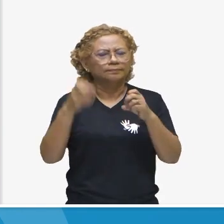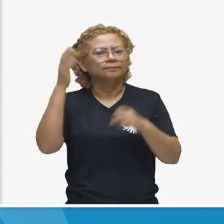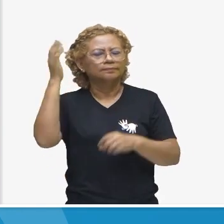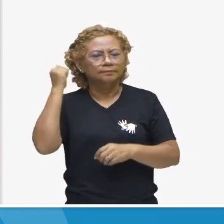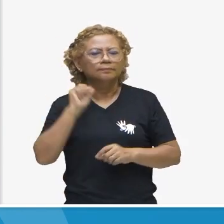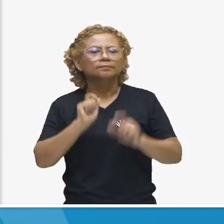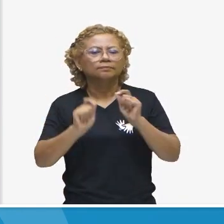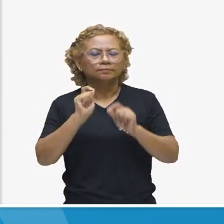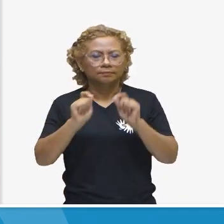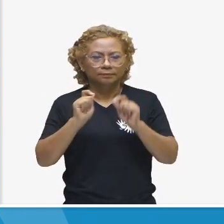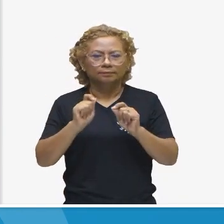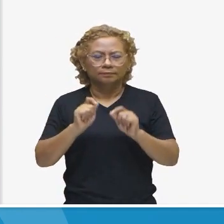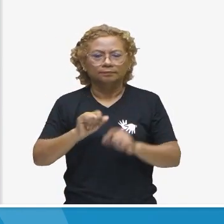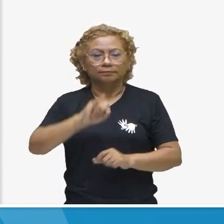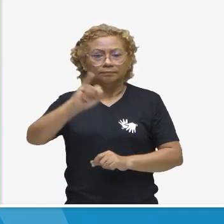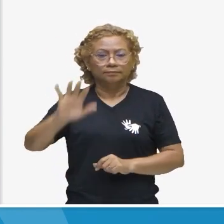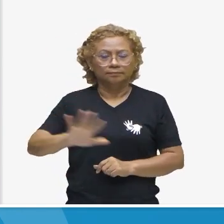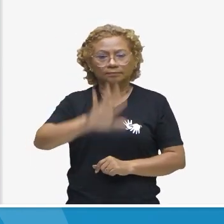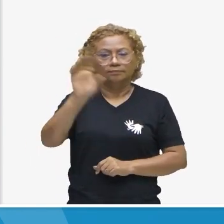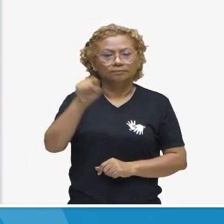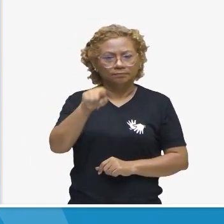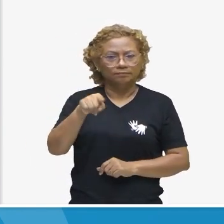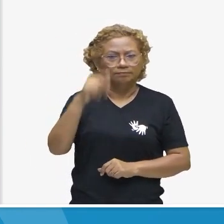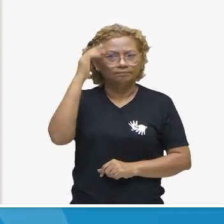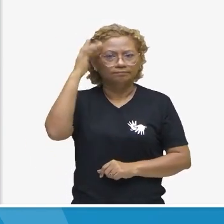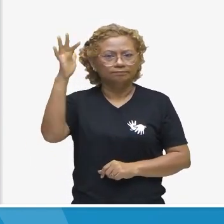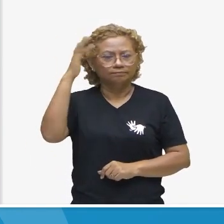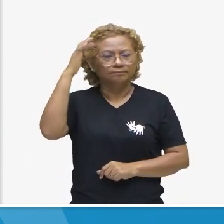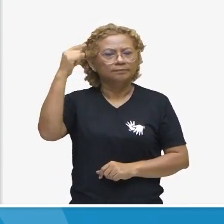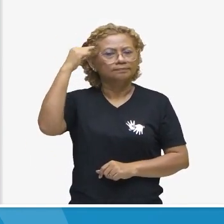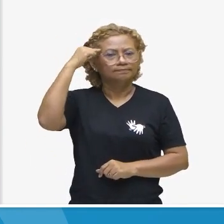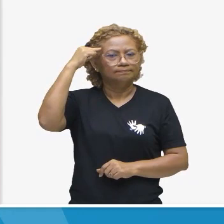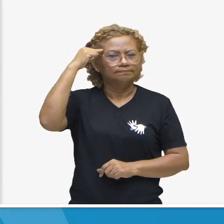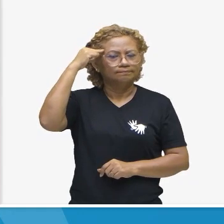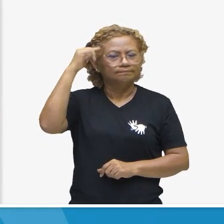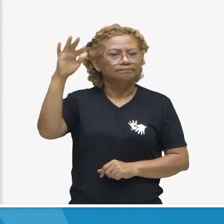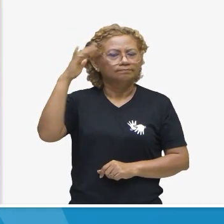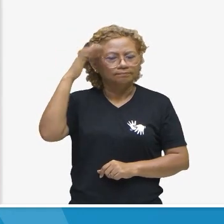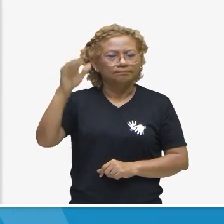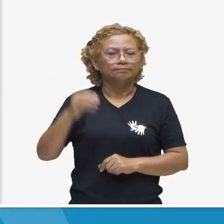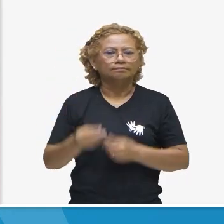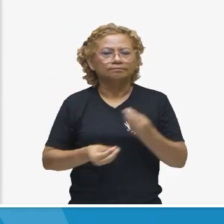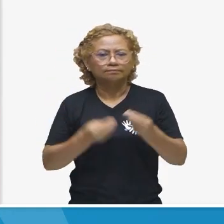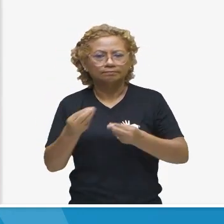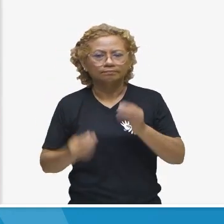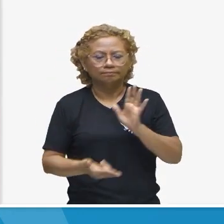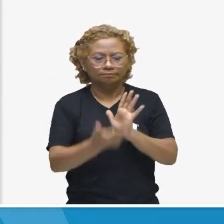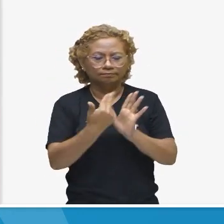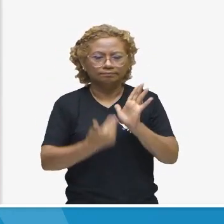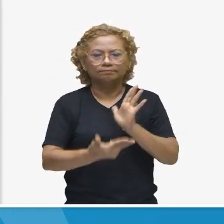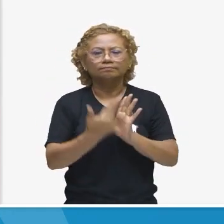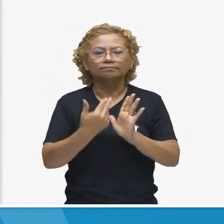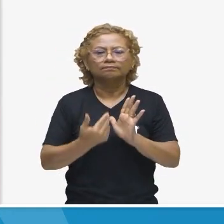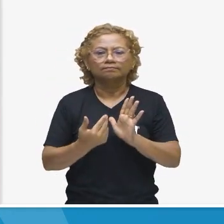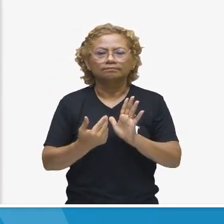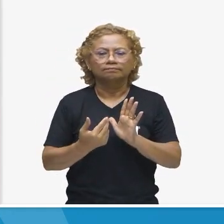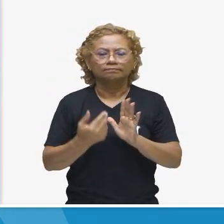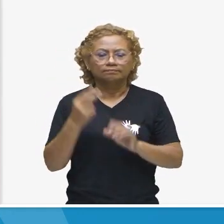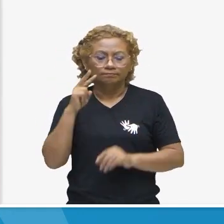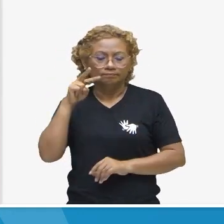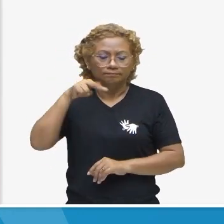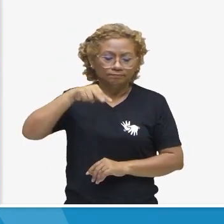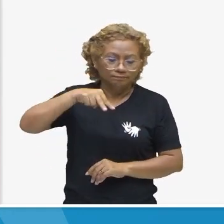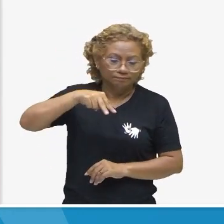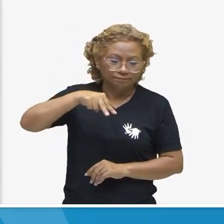né? E a partir daí vai da sua imaginação. Você tem que imaginar essa figura sendo representada no plano, ok?